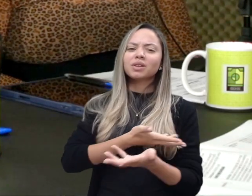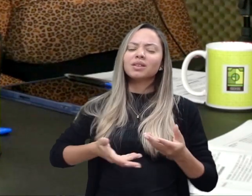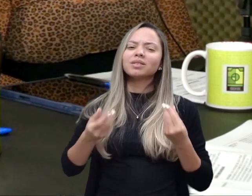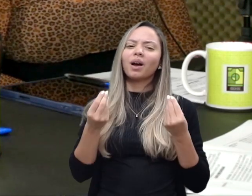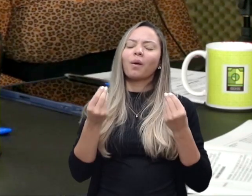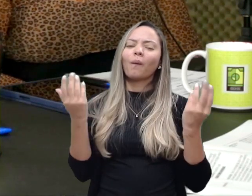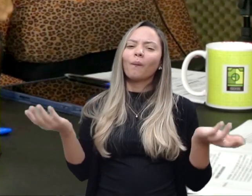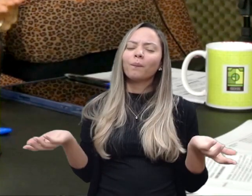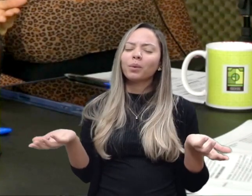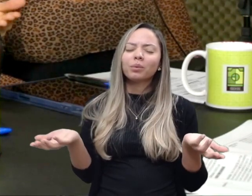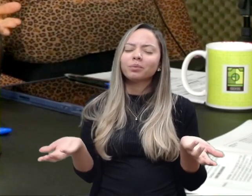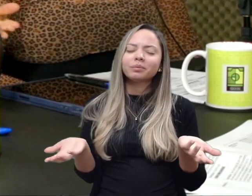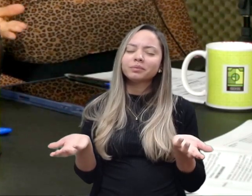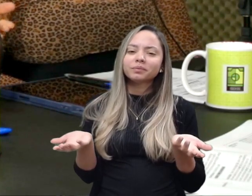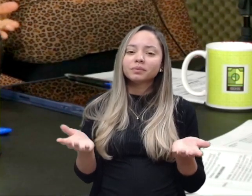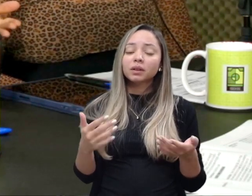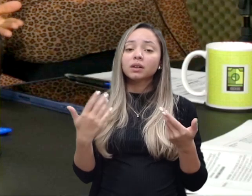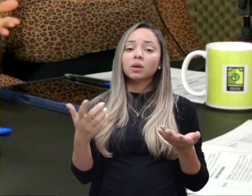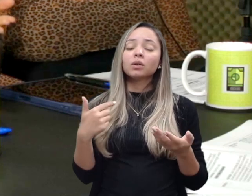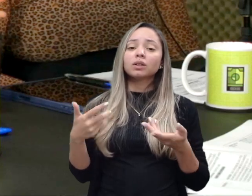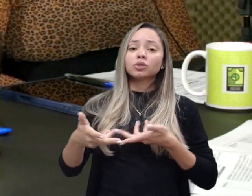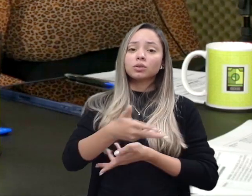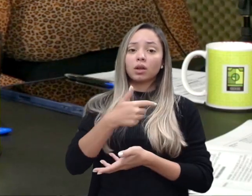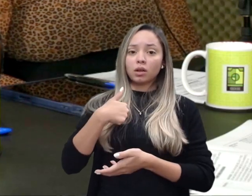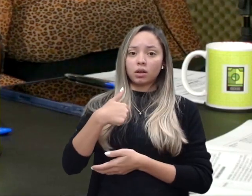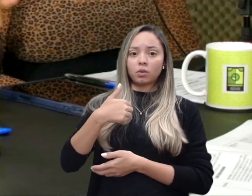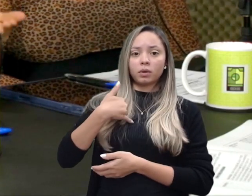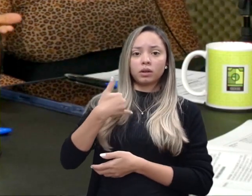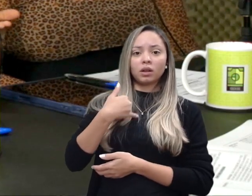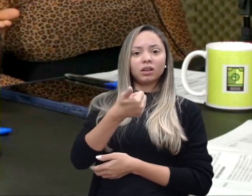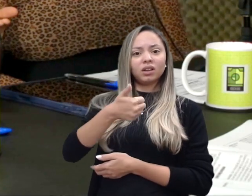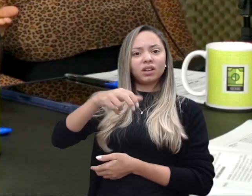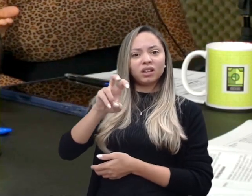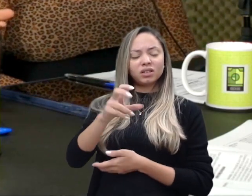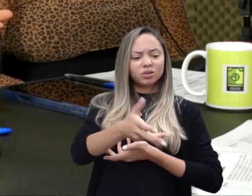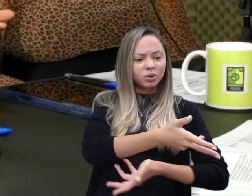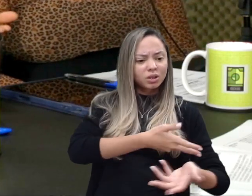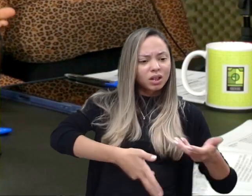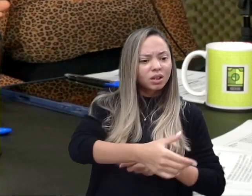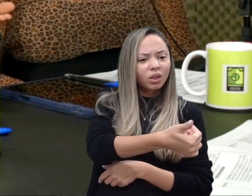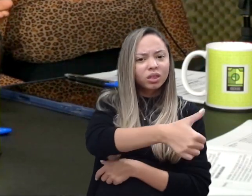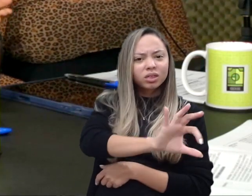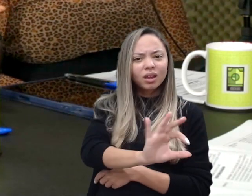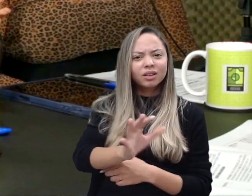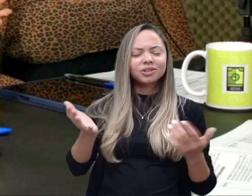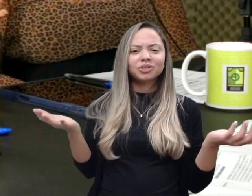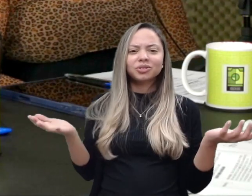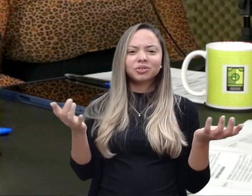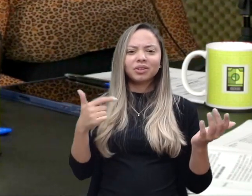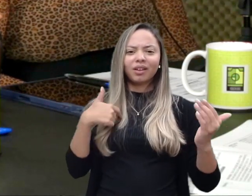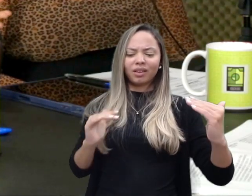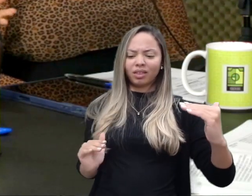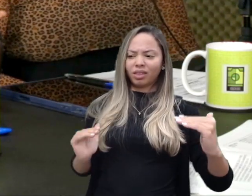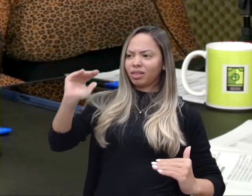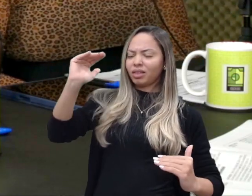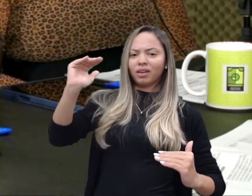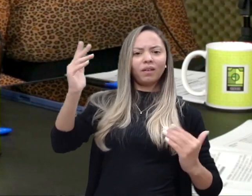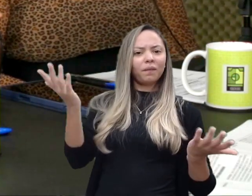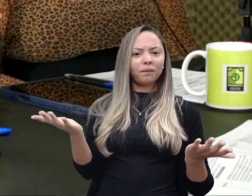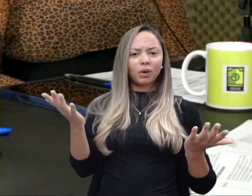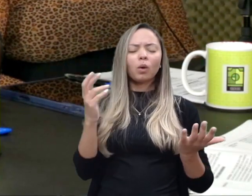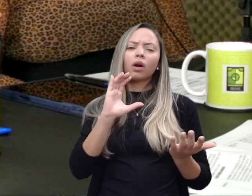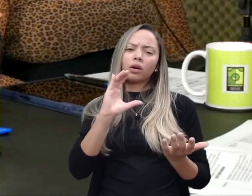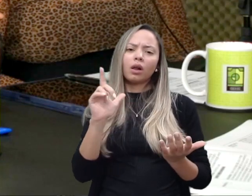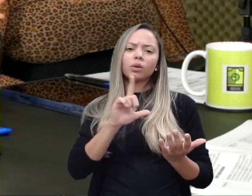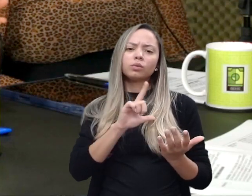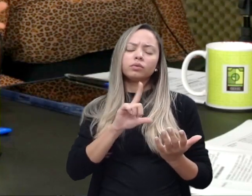história do socializar, né? Eu estou socializando, se eu tenho 15 e eu estou socializando com o de 10, eu não estou socializando no mesmo nível, mesmo que eu tenha dificuldade